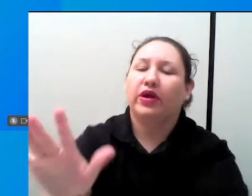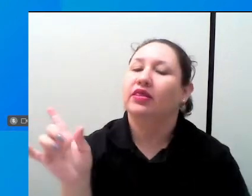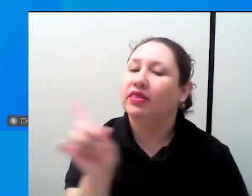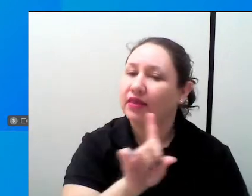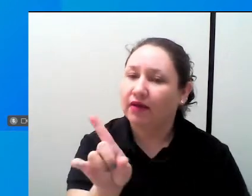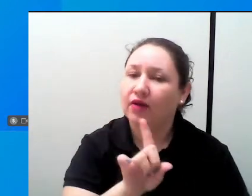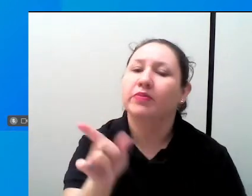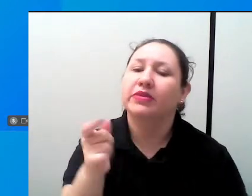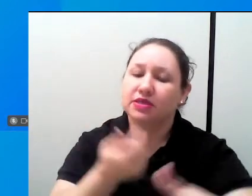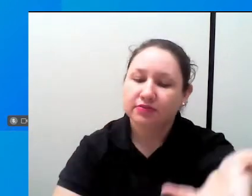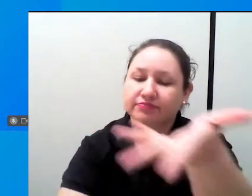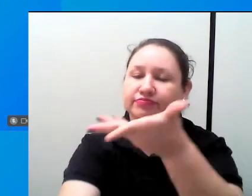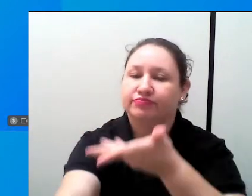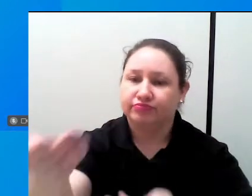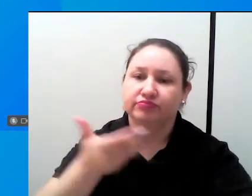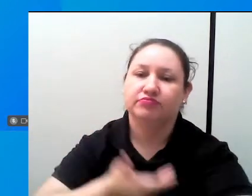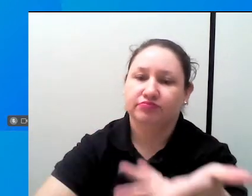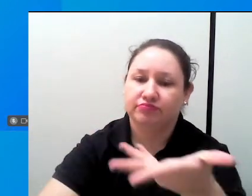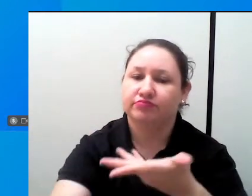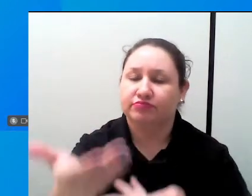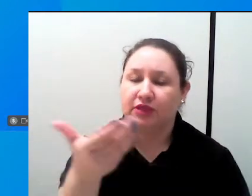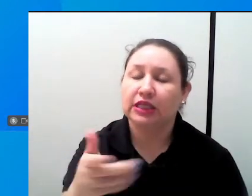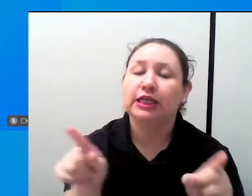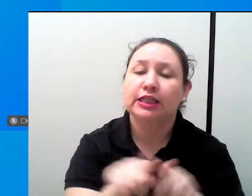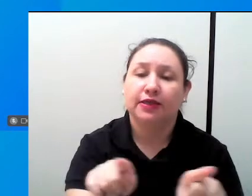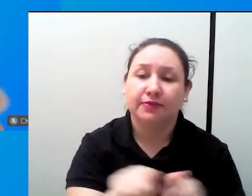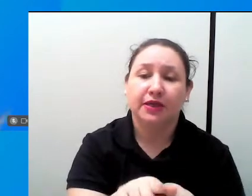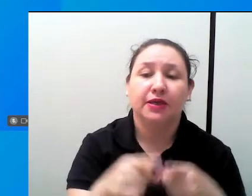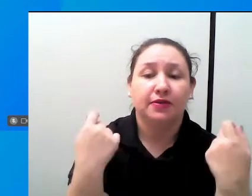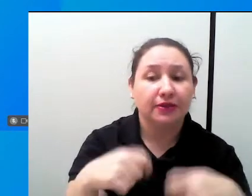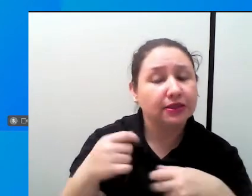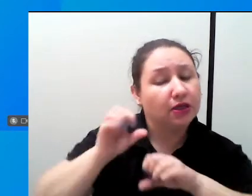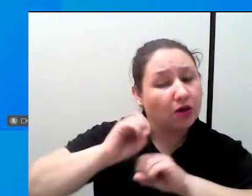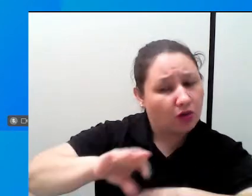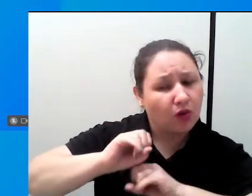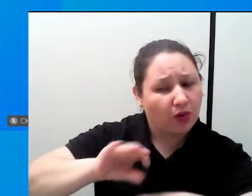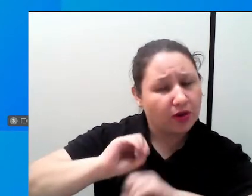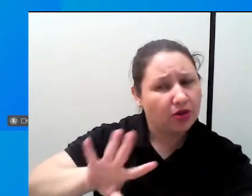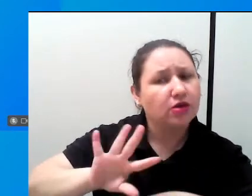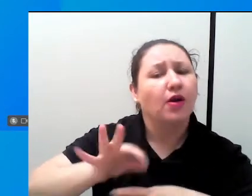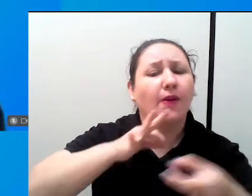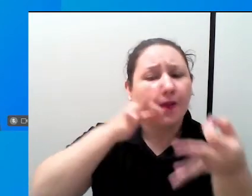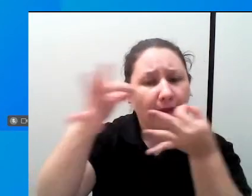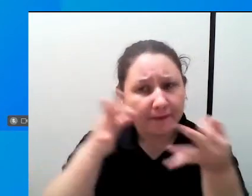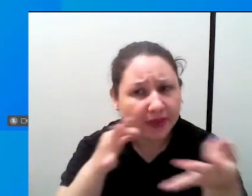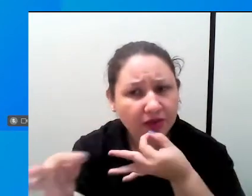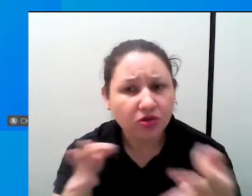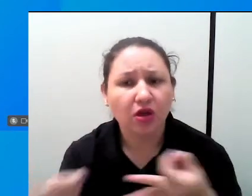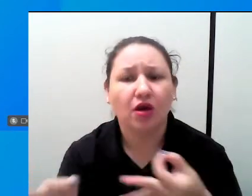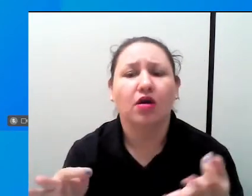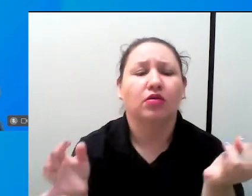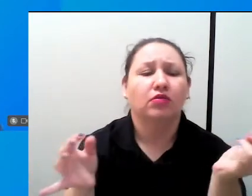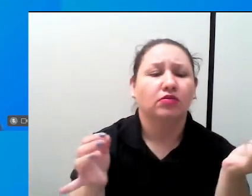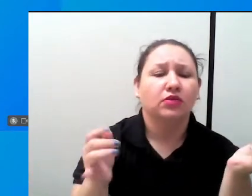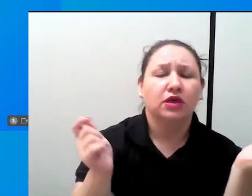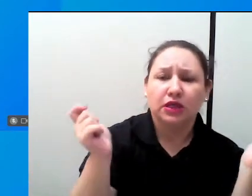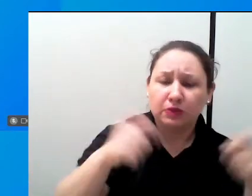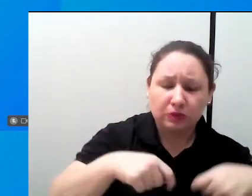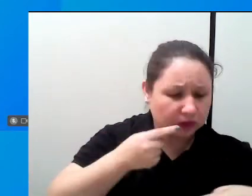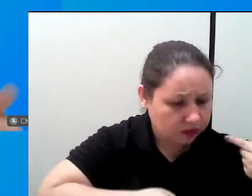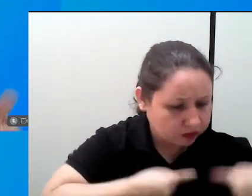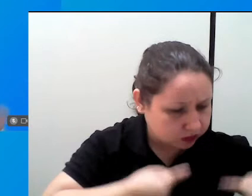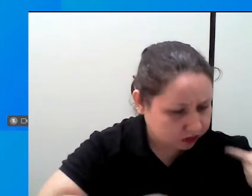propõe uma educação crítica que promova transformações sociais,